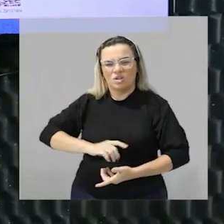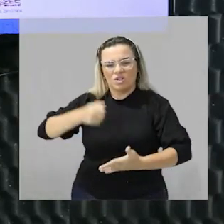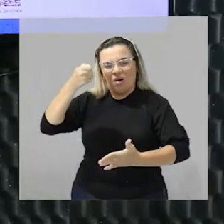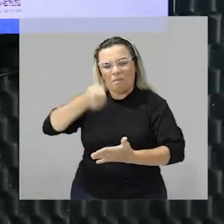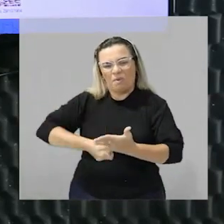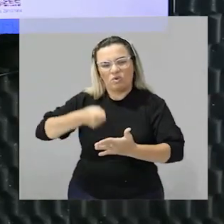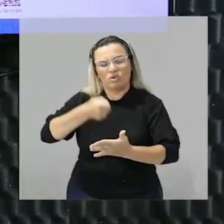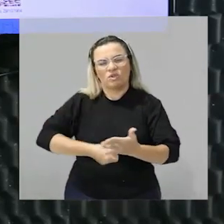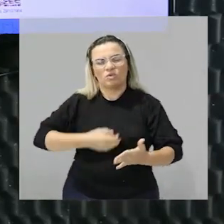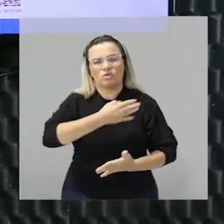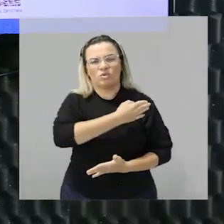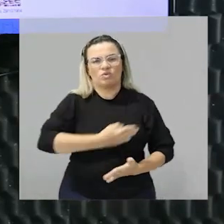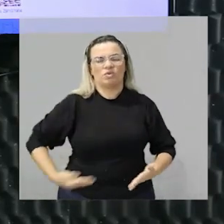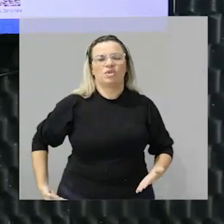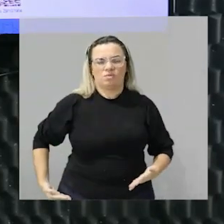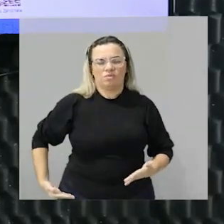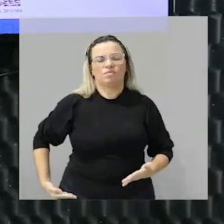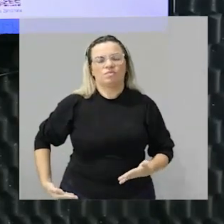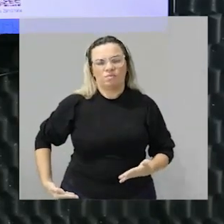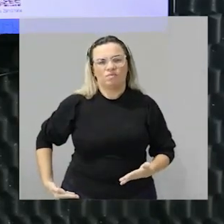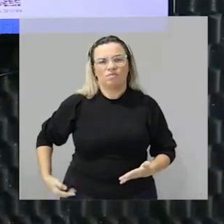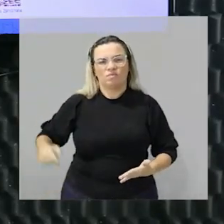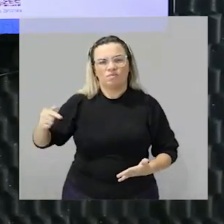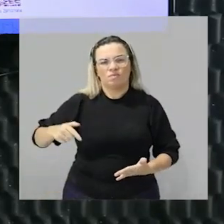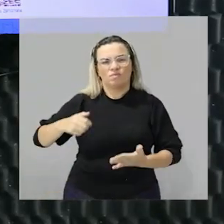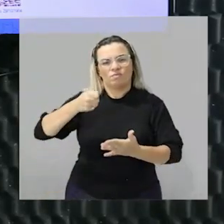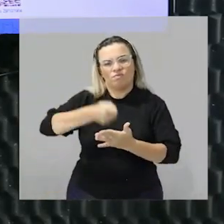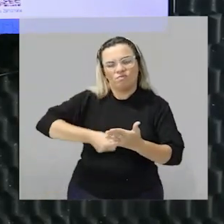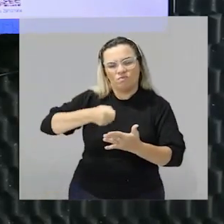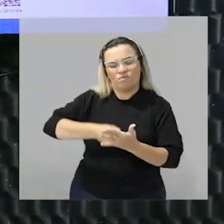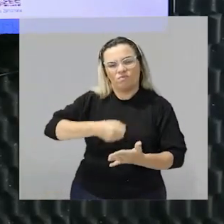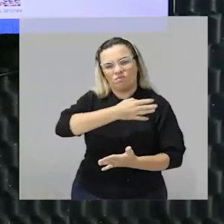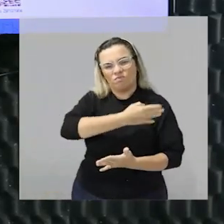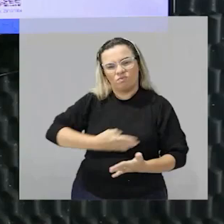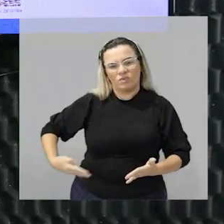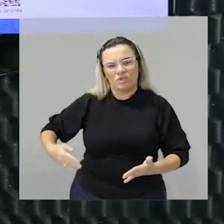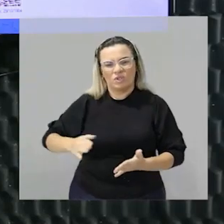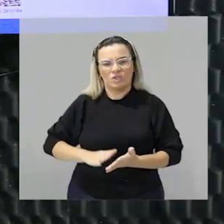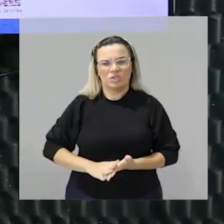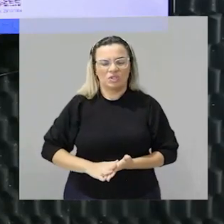governamental. Lutar contra essas questões até mesmo de ordem moral